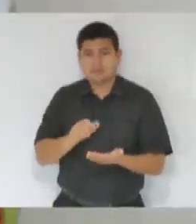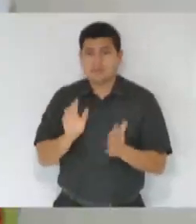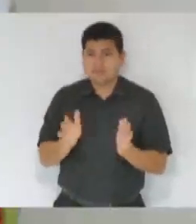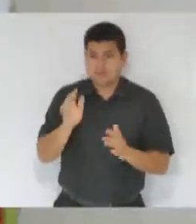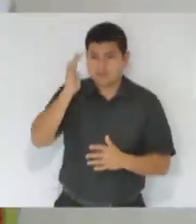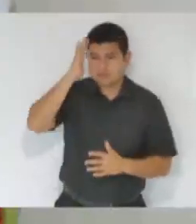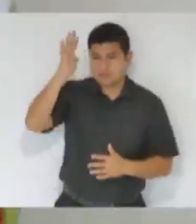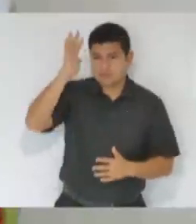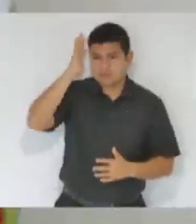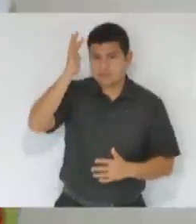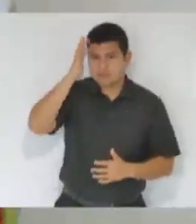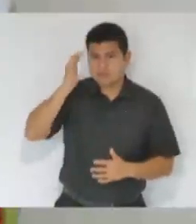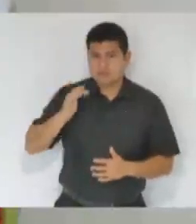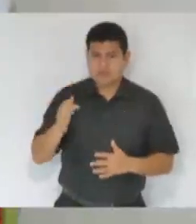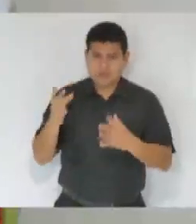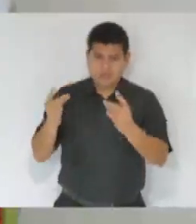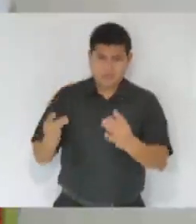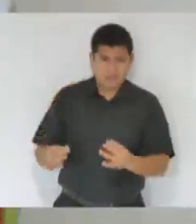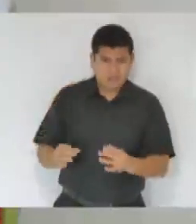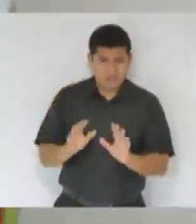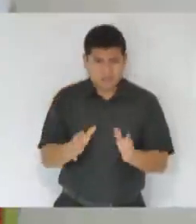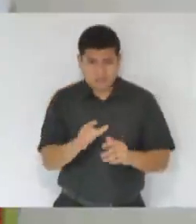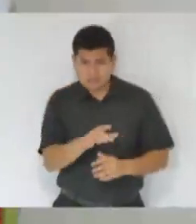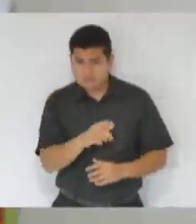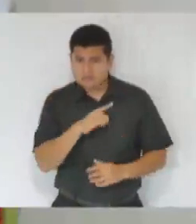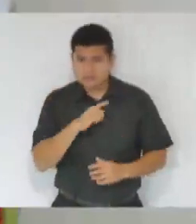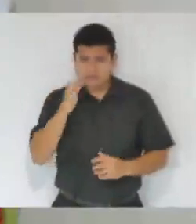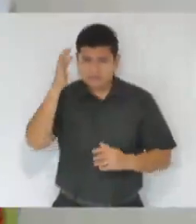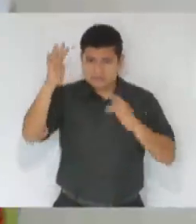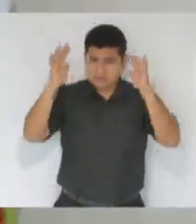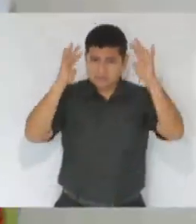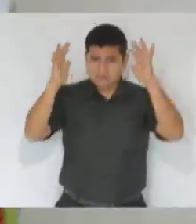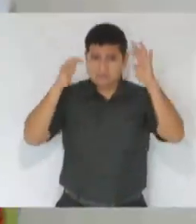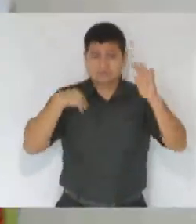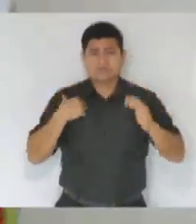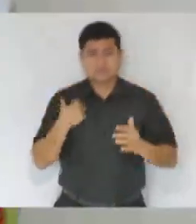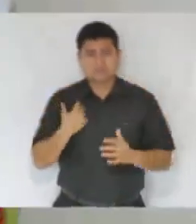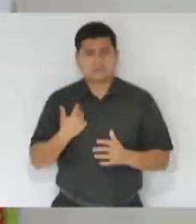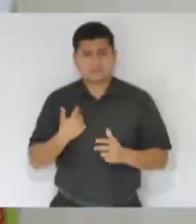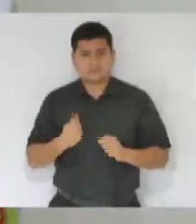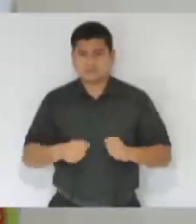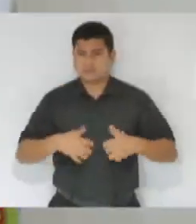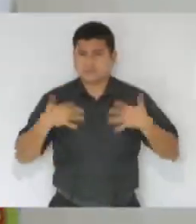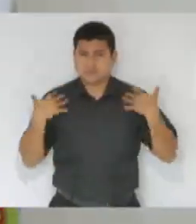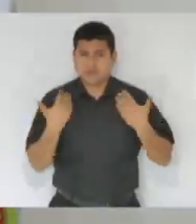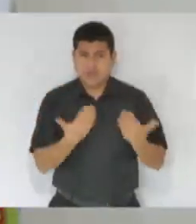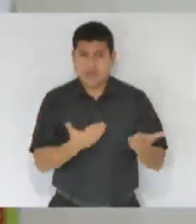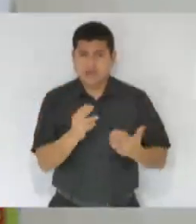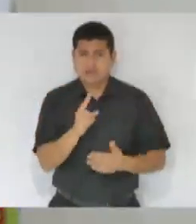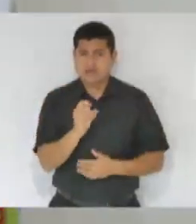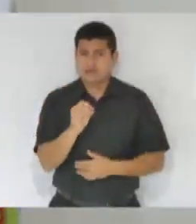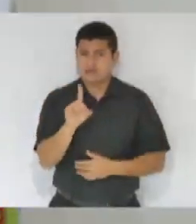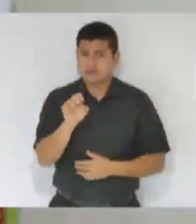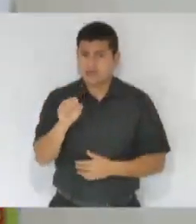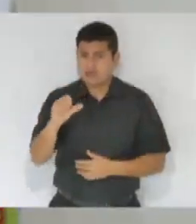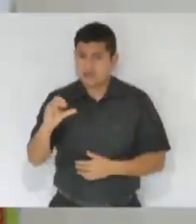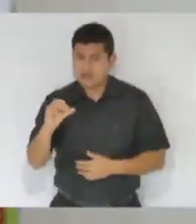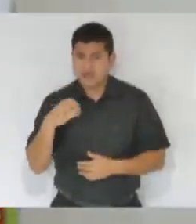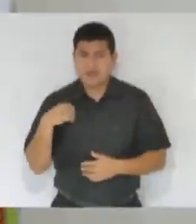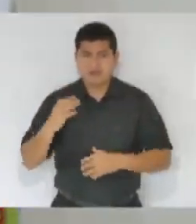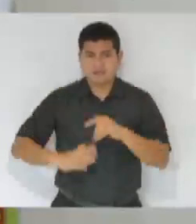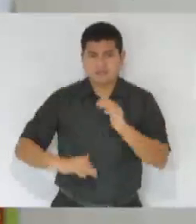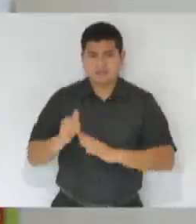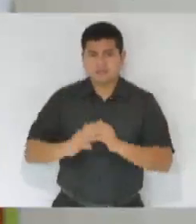esses pequenos detalhes? Vamos prestigiar a ODS na prática. Vamos acompanhar este movimento,